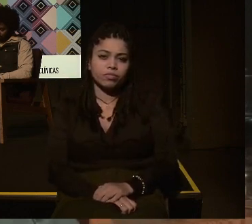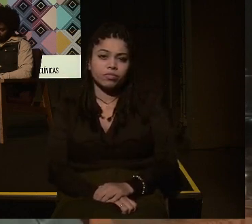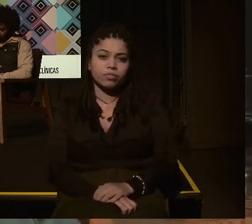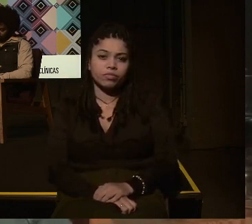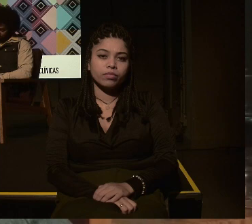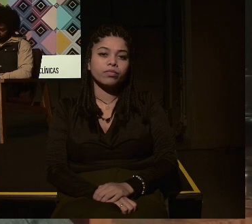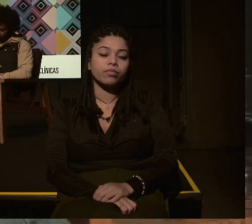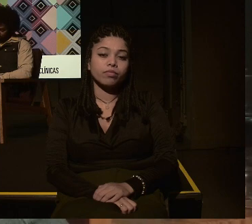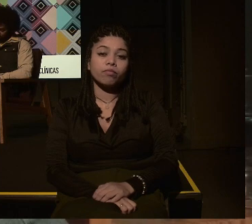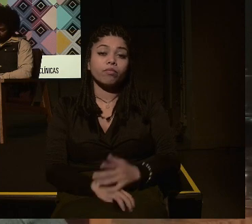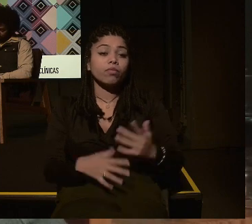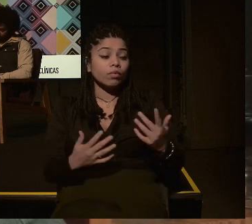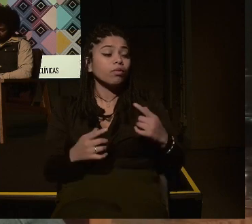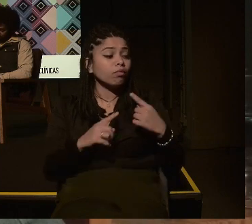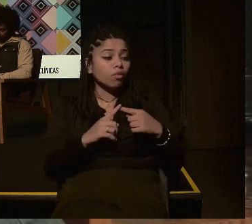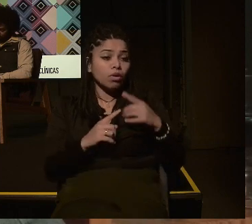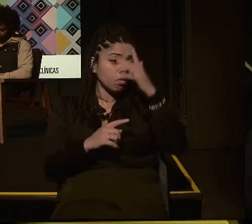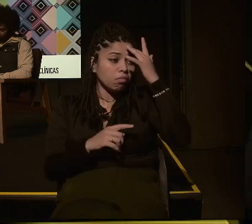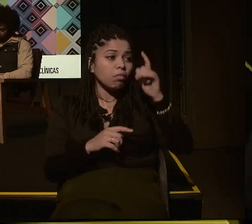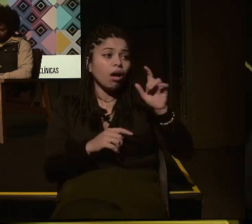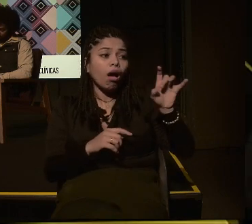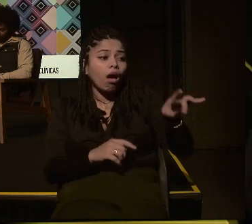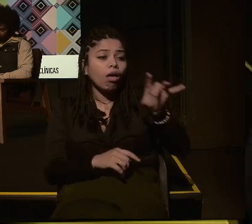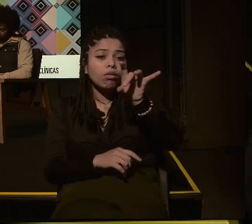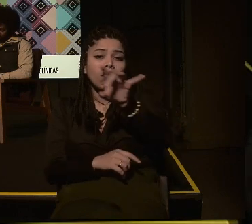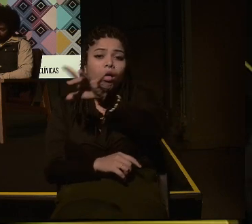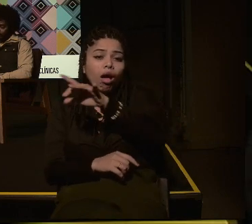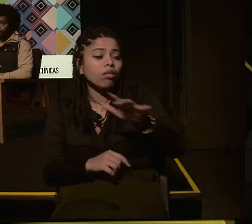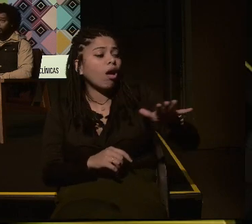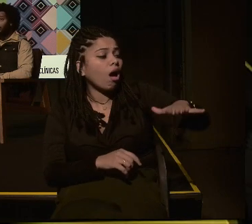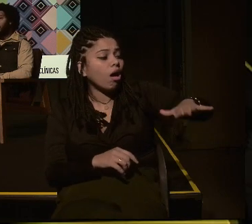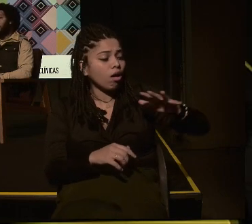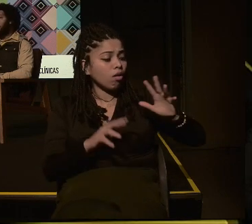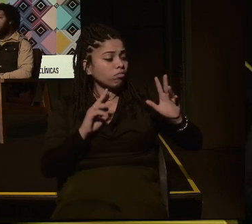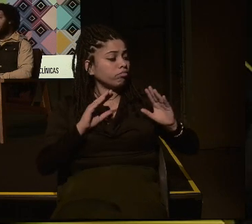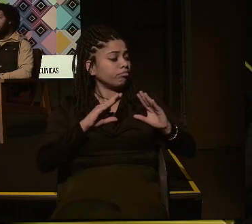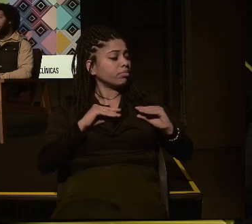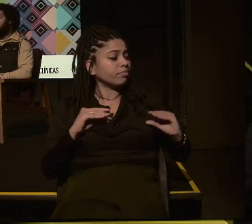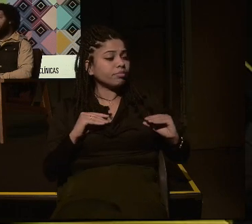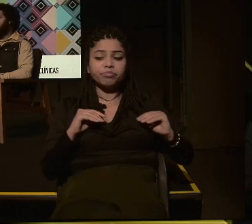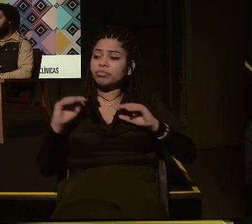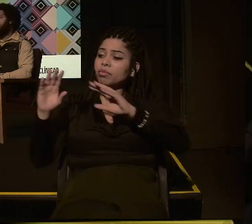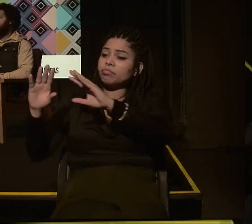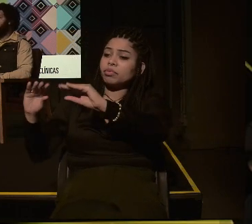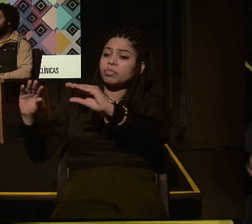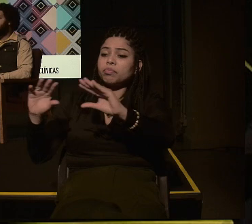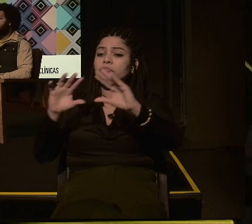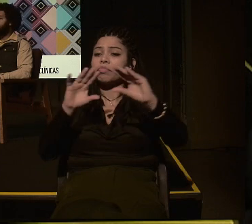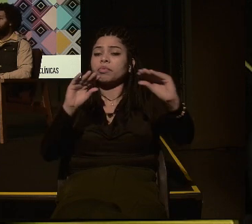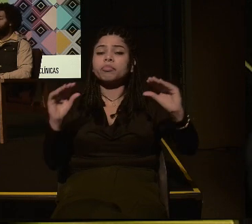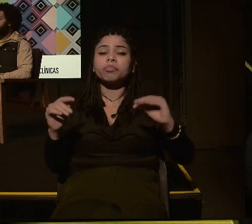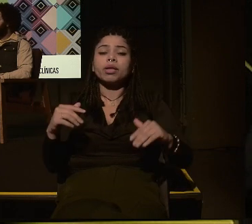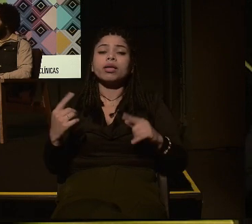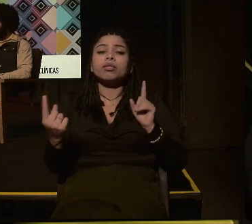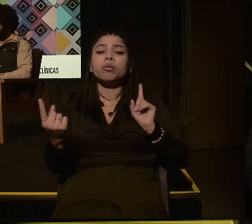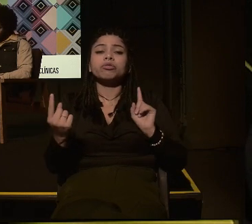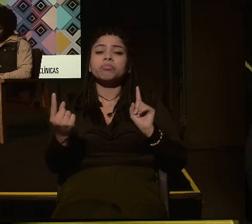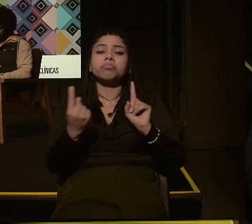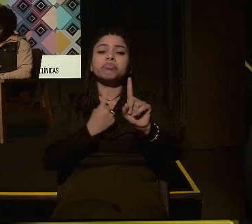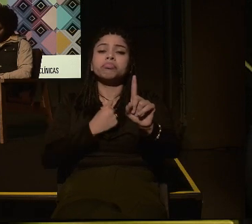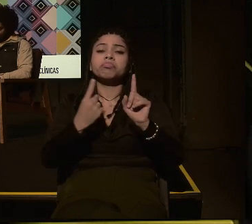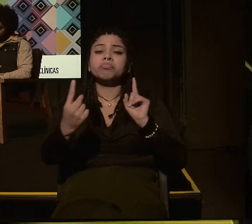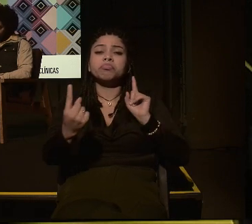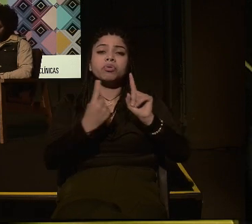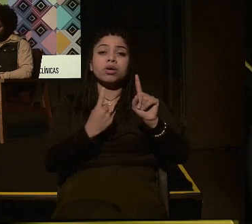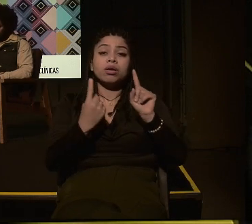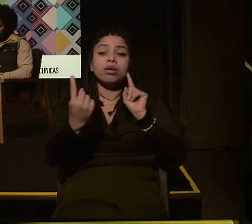Sair de um espaço confortável como esse e se deparar com pessoas em situação de rua. Como isso aqui. Se